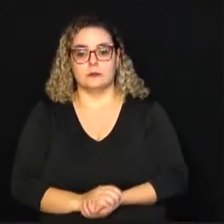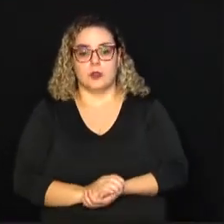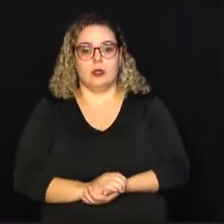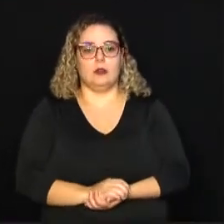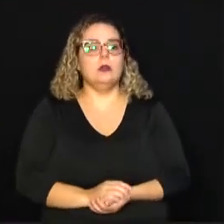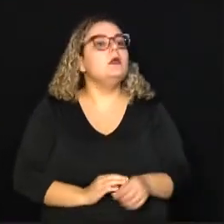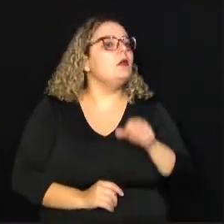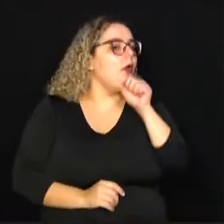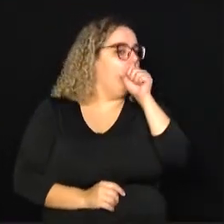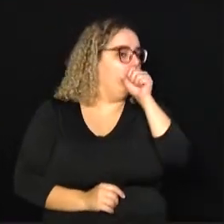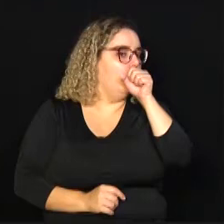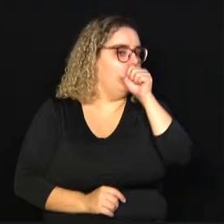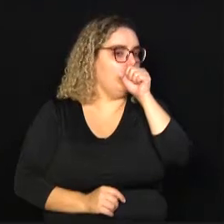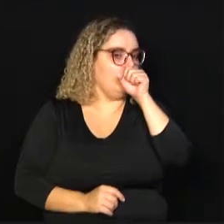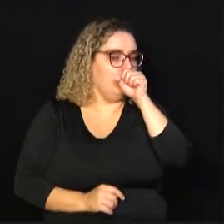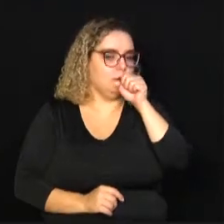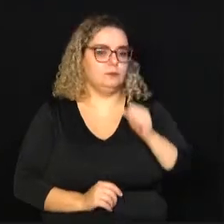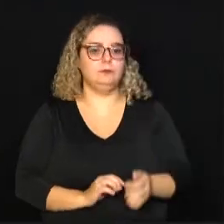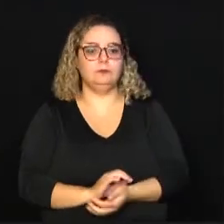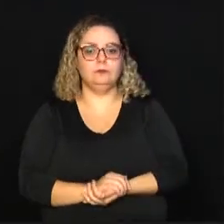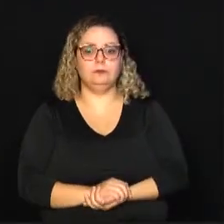Ninguém ouve, Carminha.